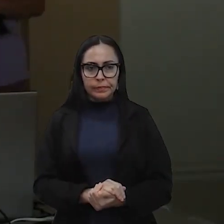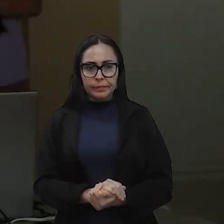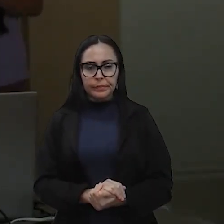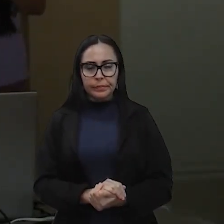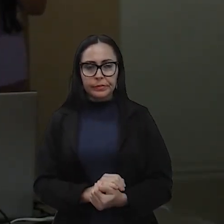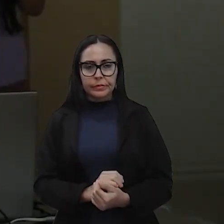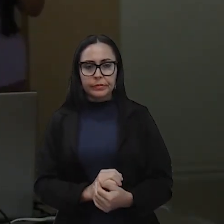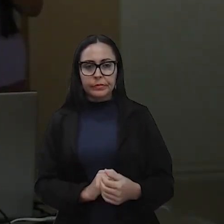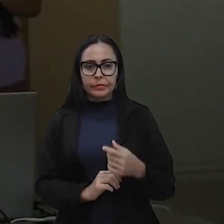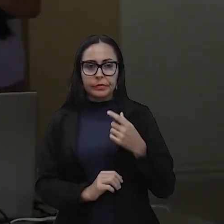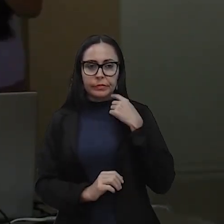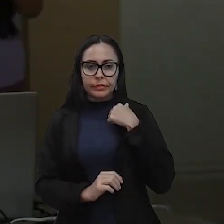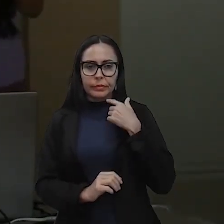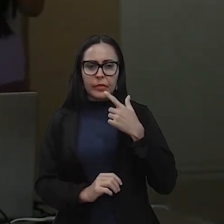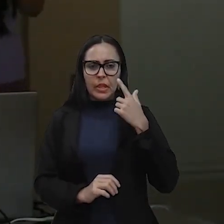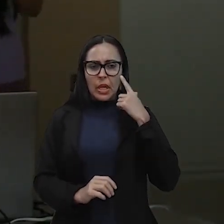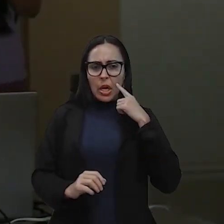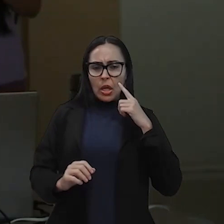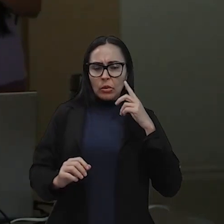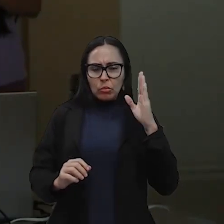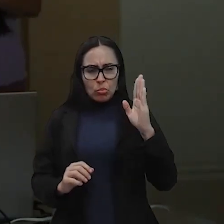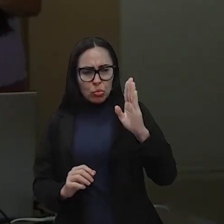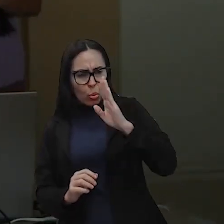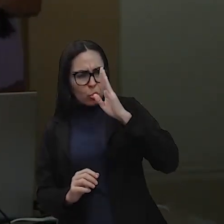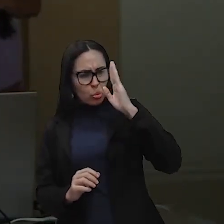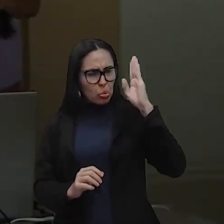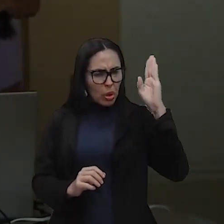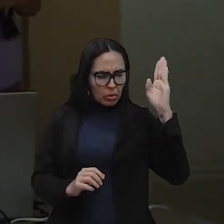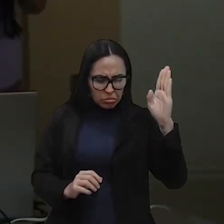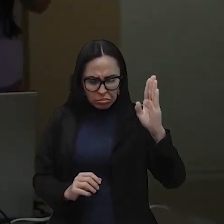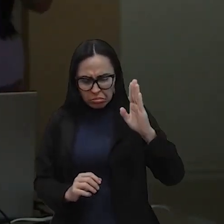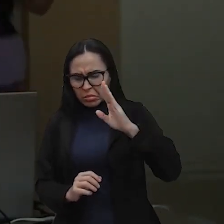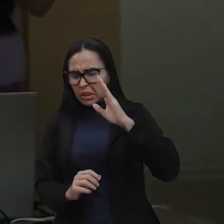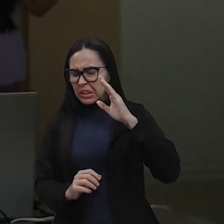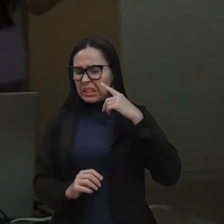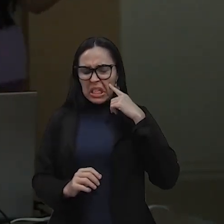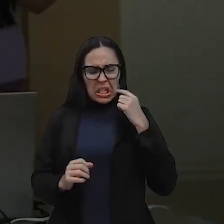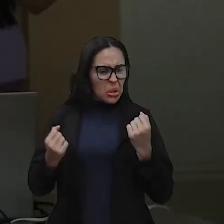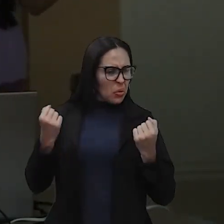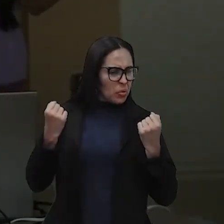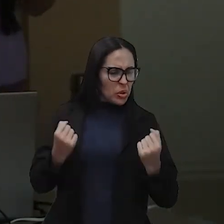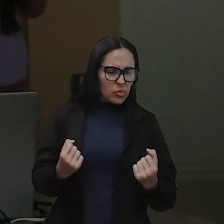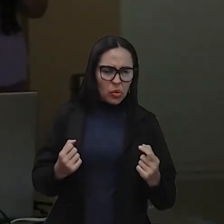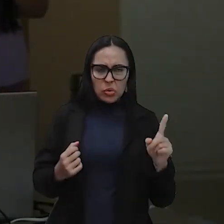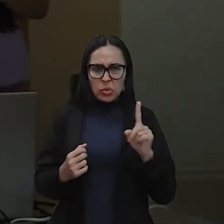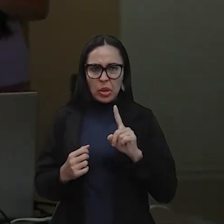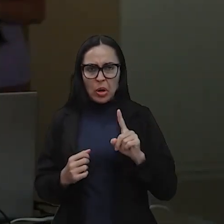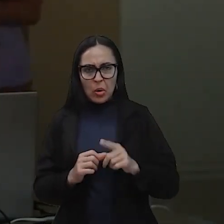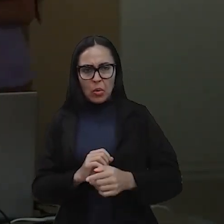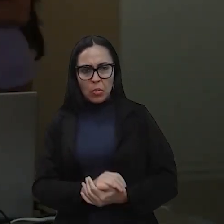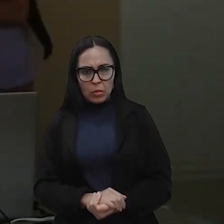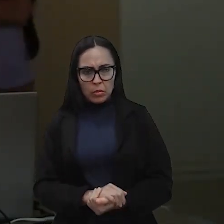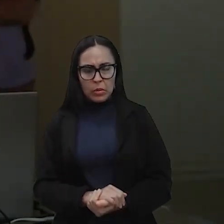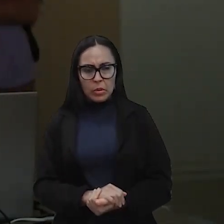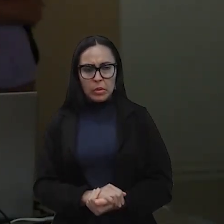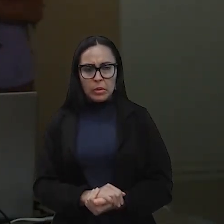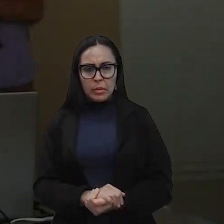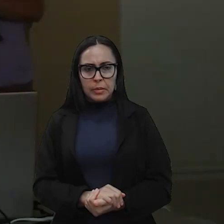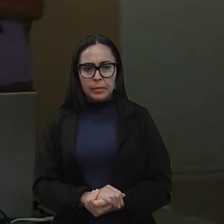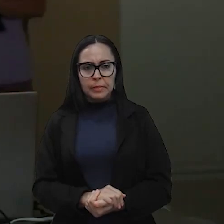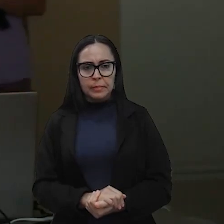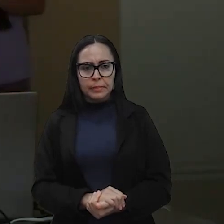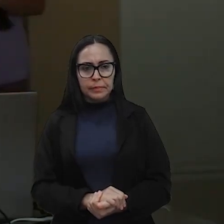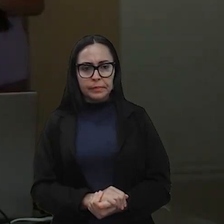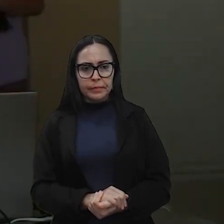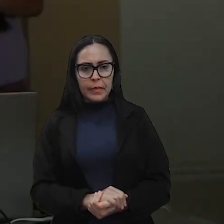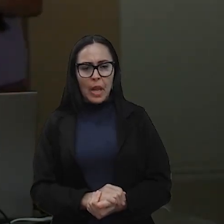nenhum esforço, não baixou a cabeça, não fez nenhuma hipotensão postural, de repente uma tontura. Sinal de alerta.